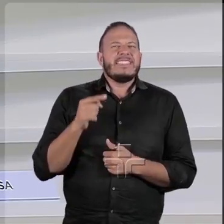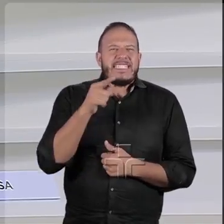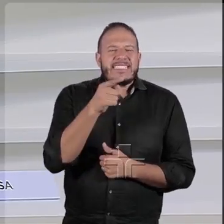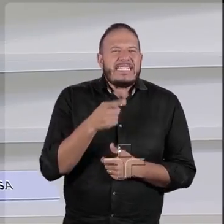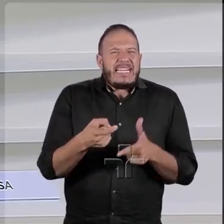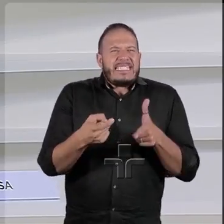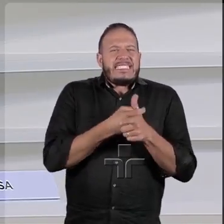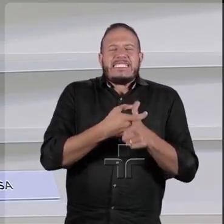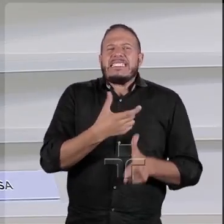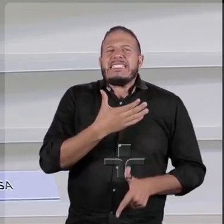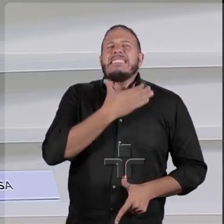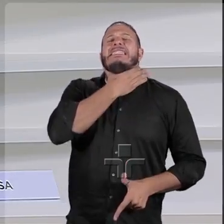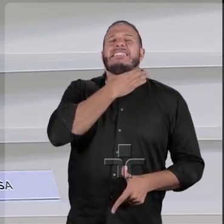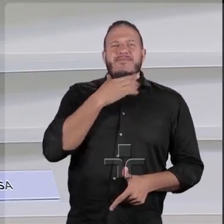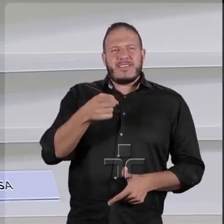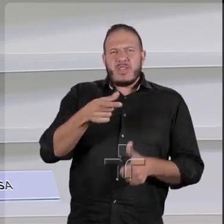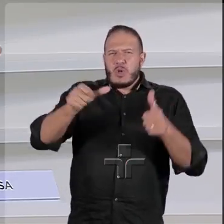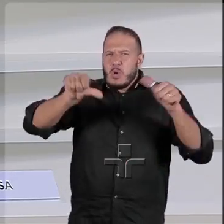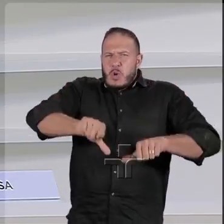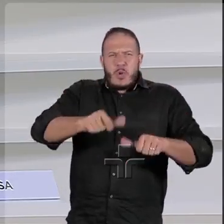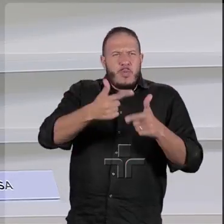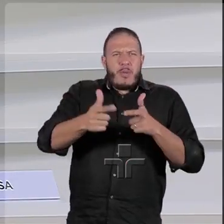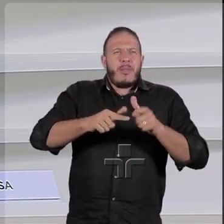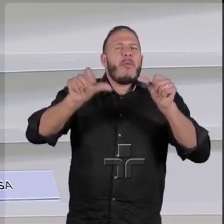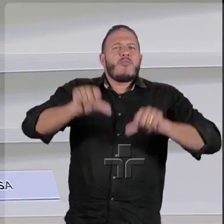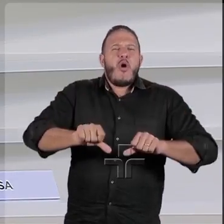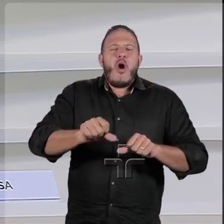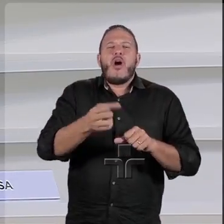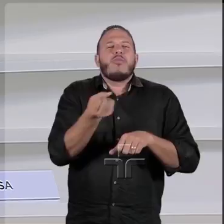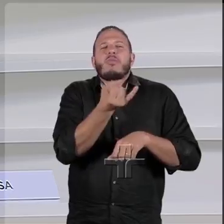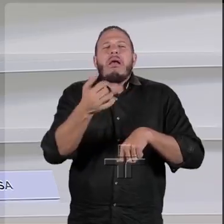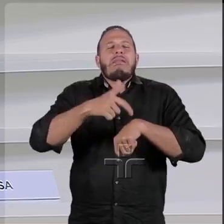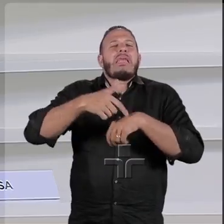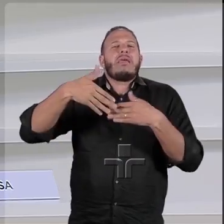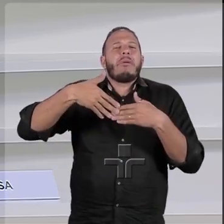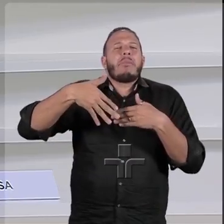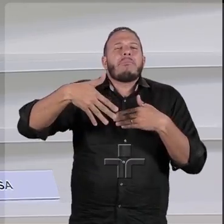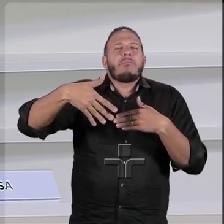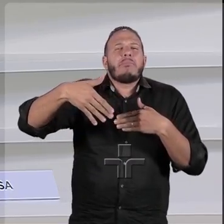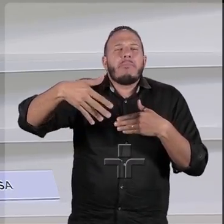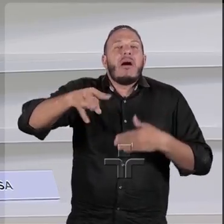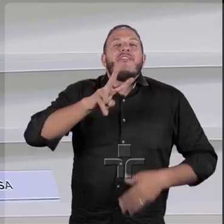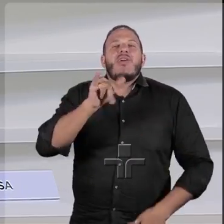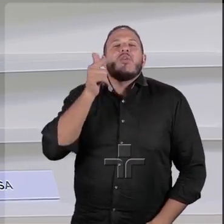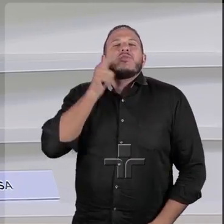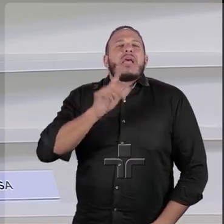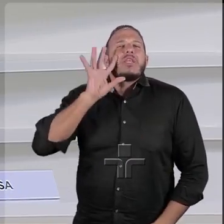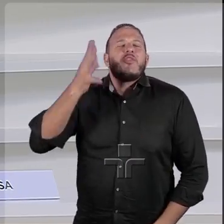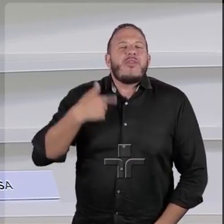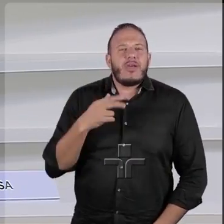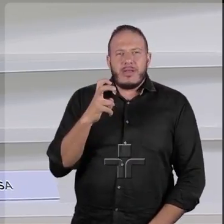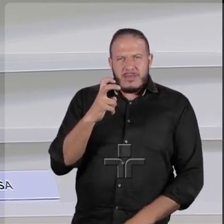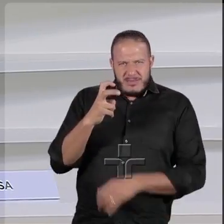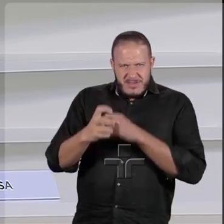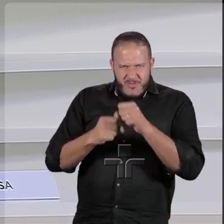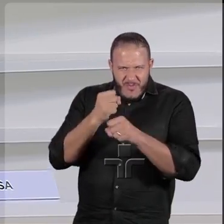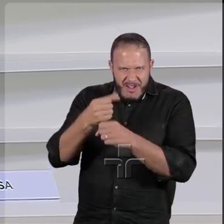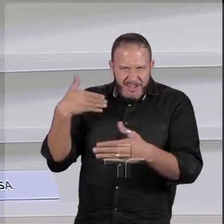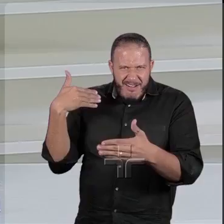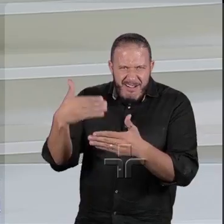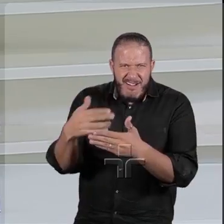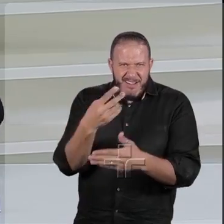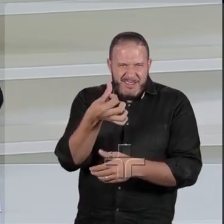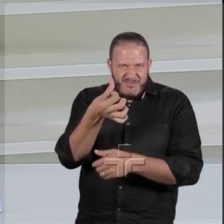que é o problema, quanto tempo ele vai ser resolvido aí? 5, 6 anos para